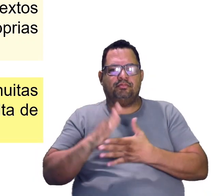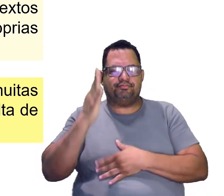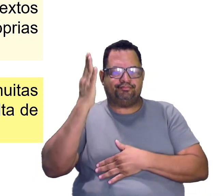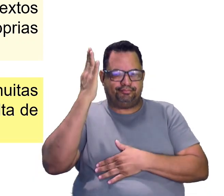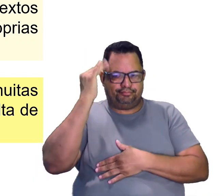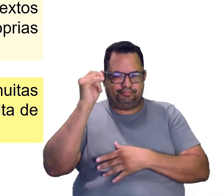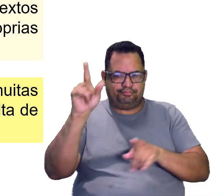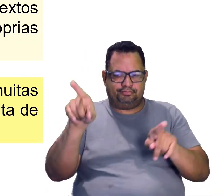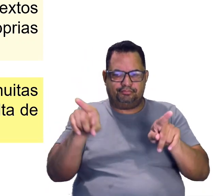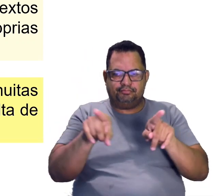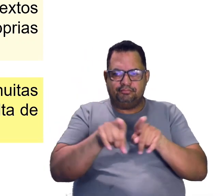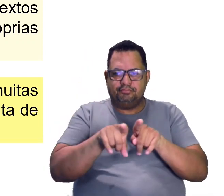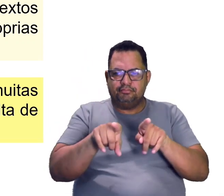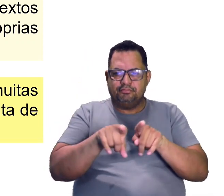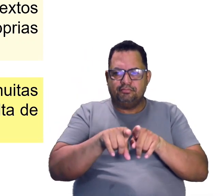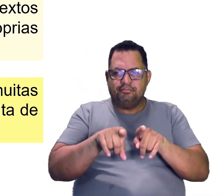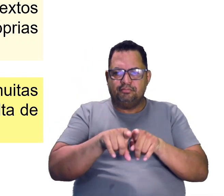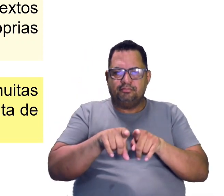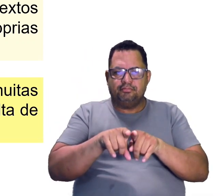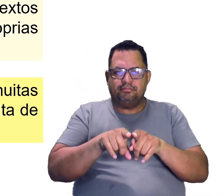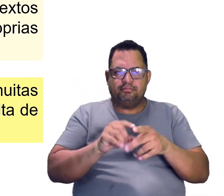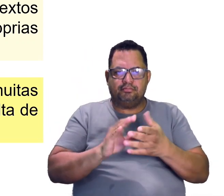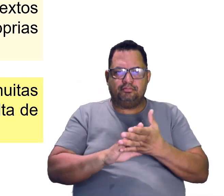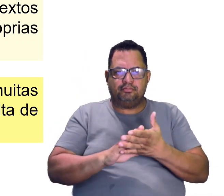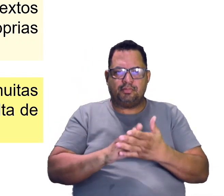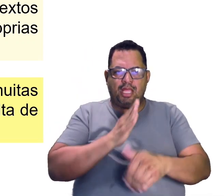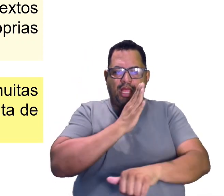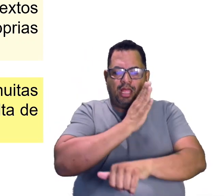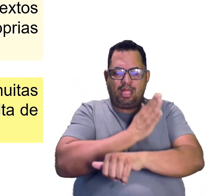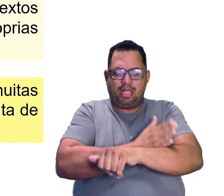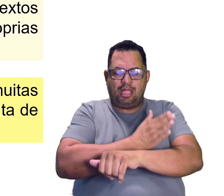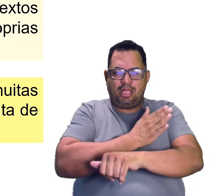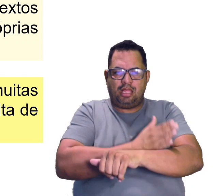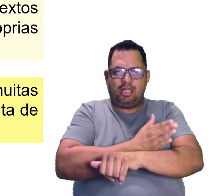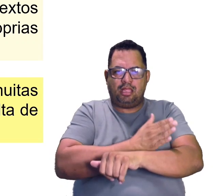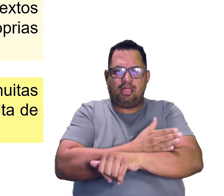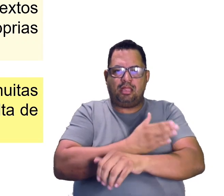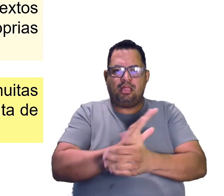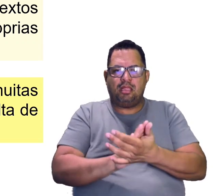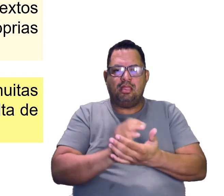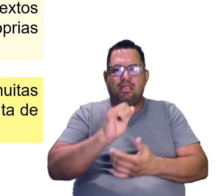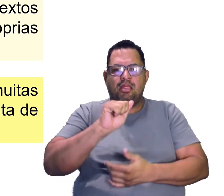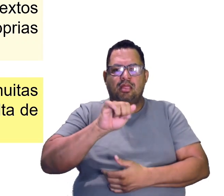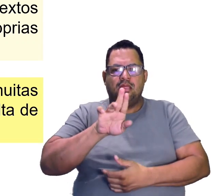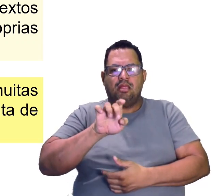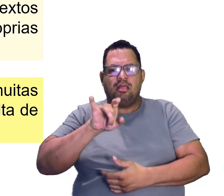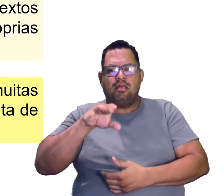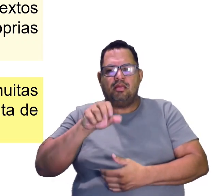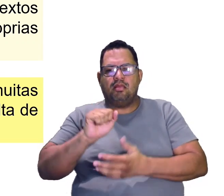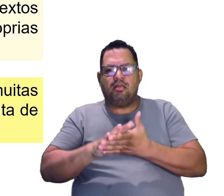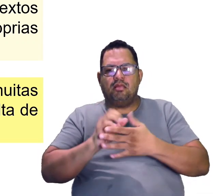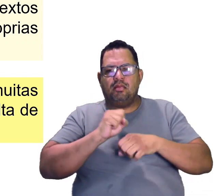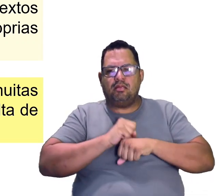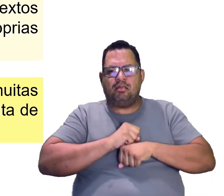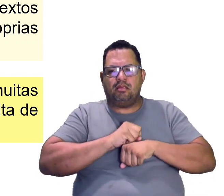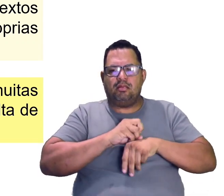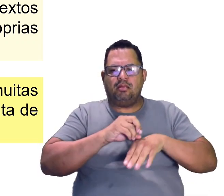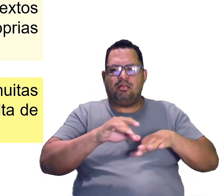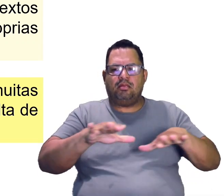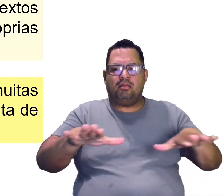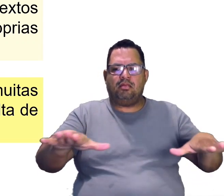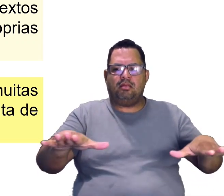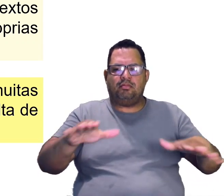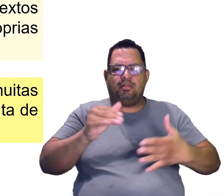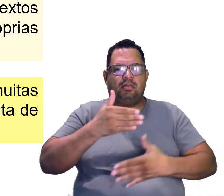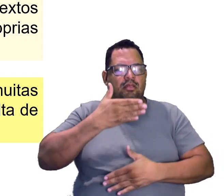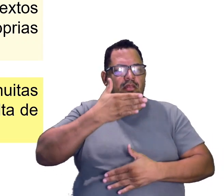Sabemos ainda que, durante a Idade Média, a alquimia se espalhou para o mundo